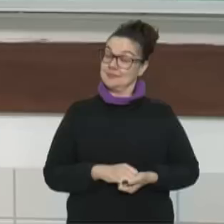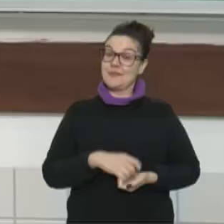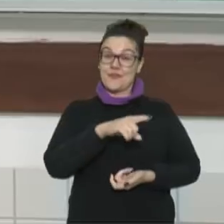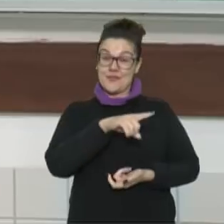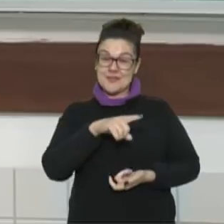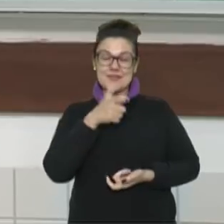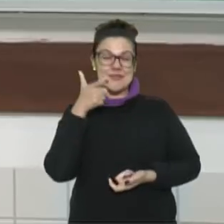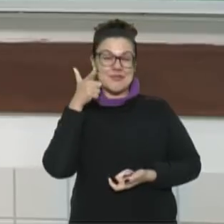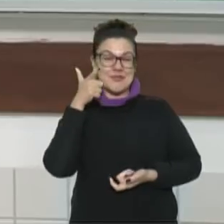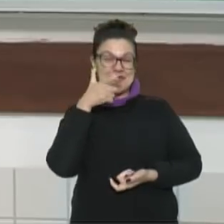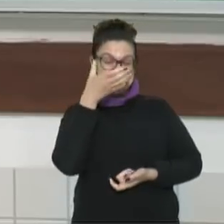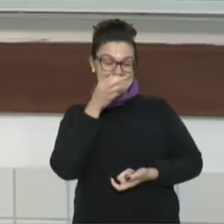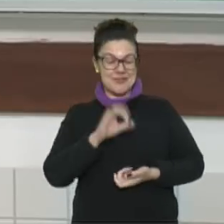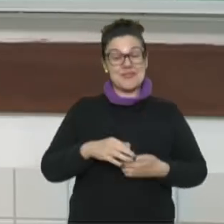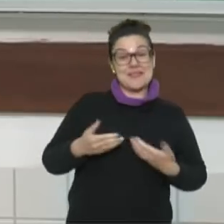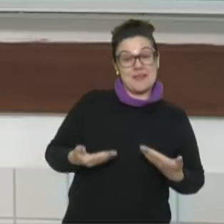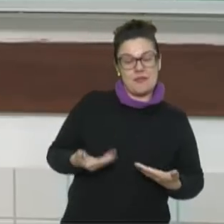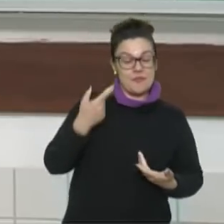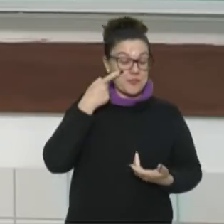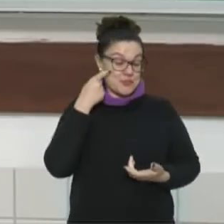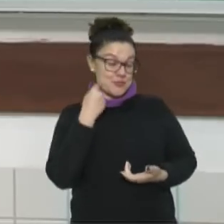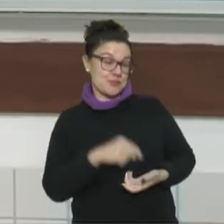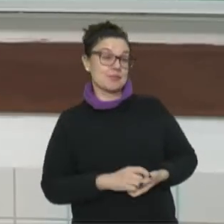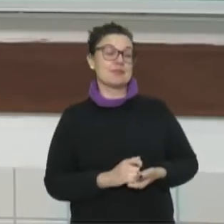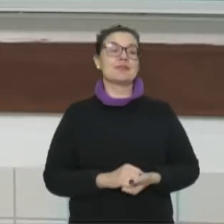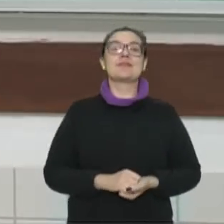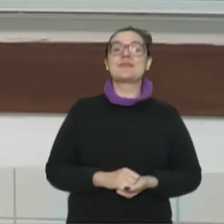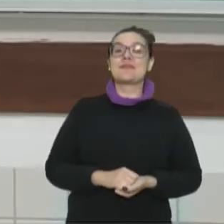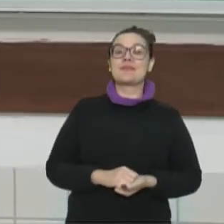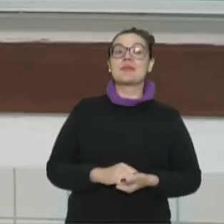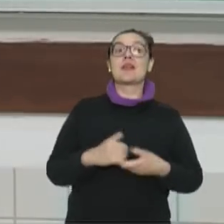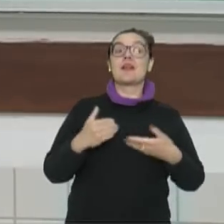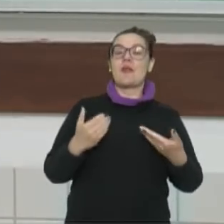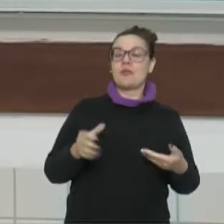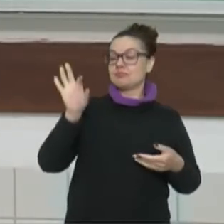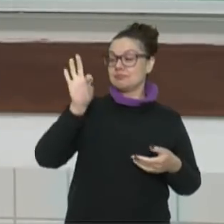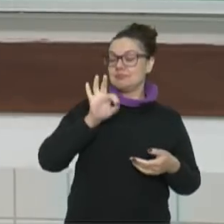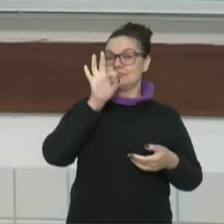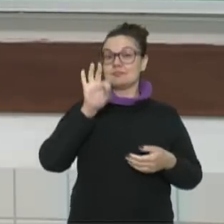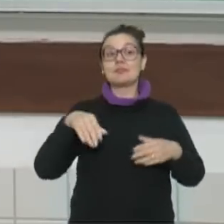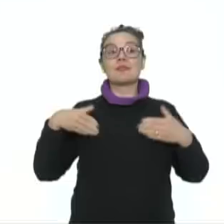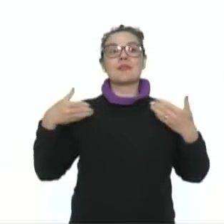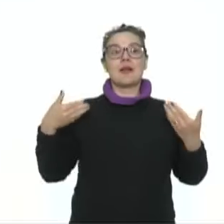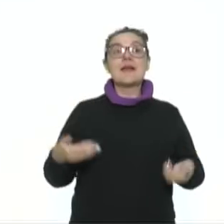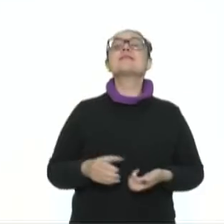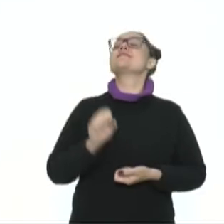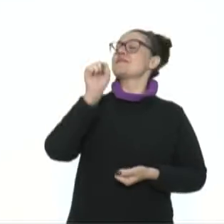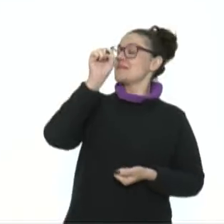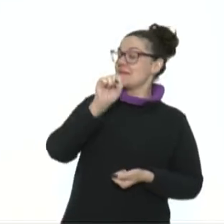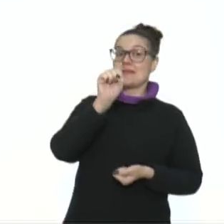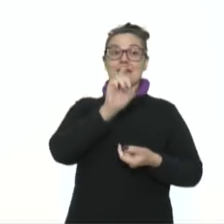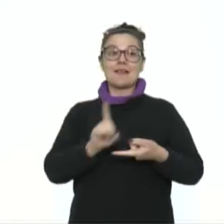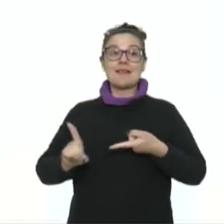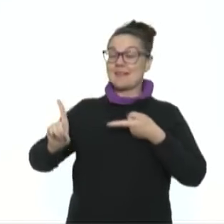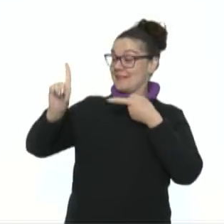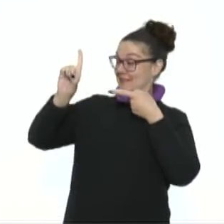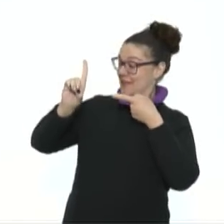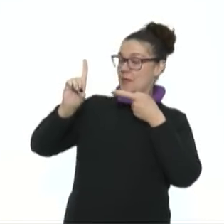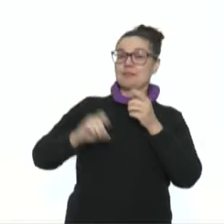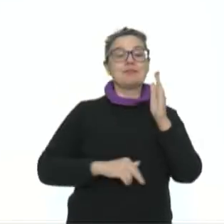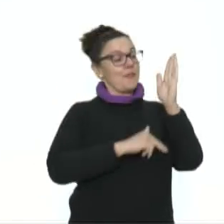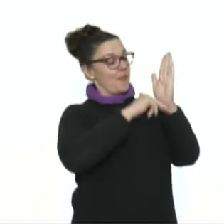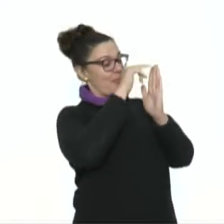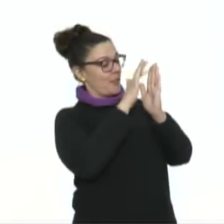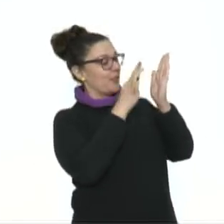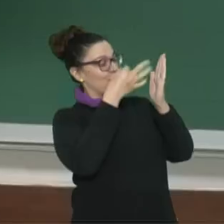E aí, será que vocês acertaram? Vamos descobrir? Então, a alternativa correta, letra D, pintura e escultura,